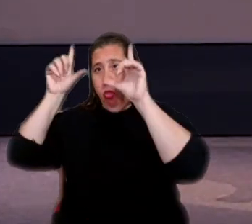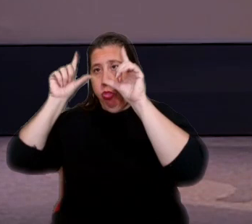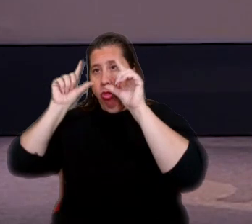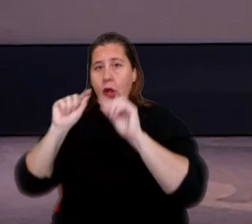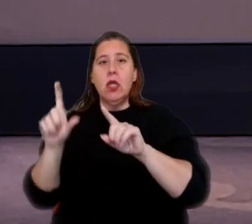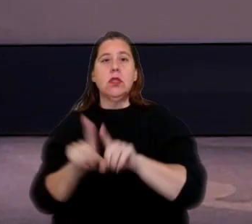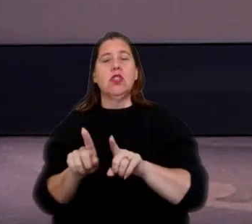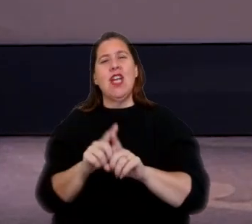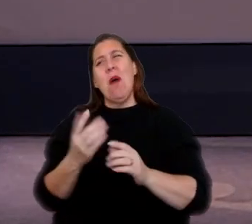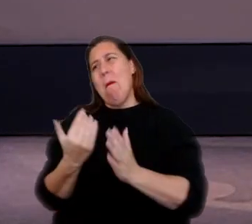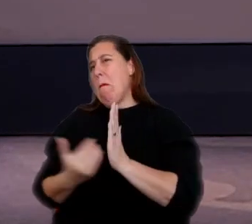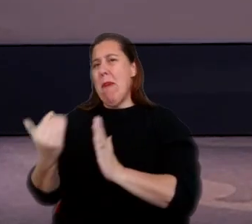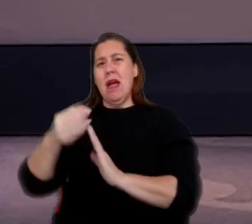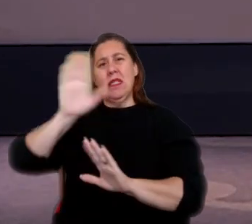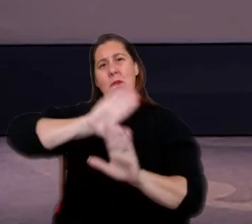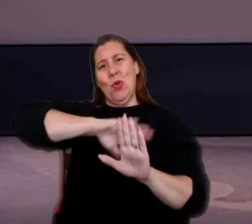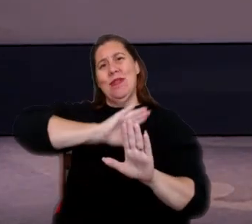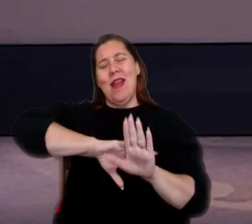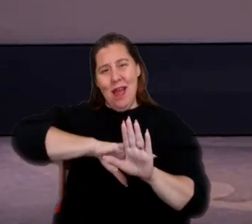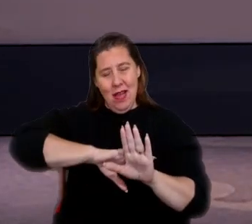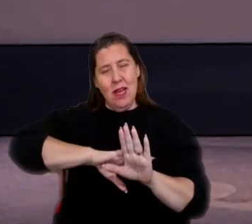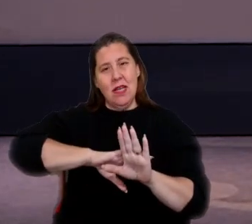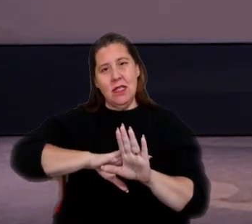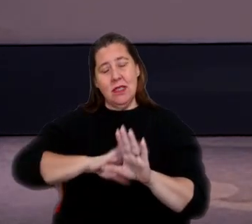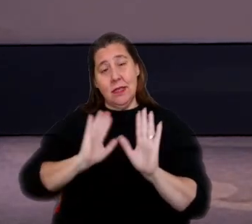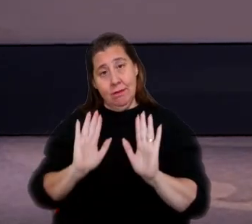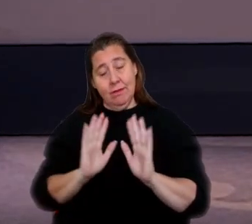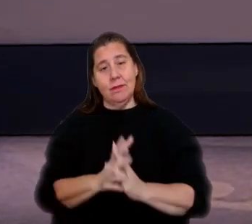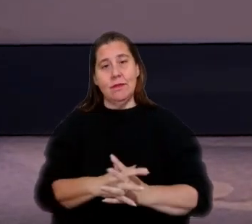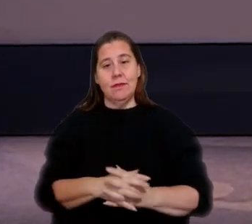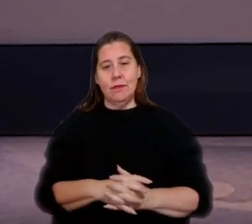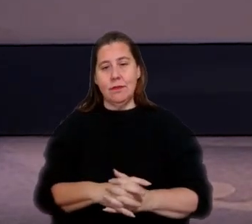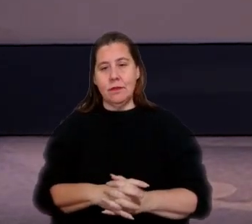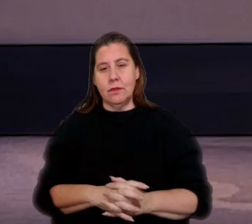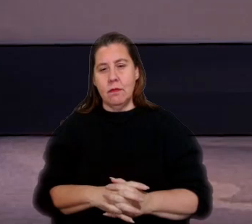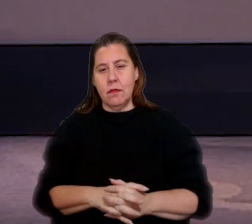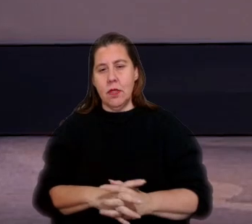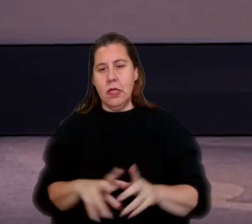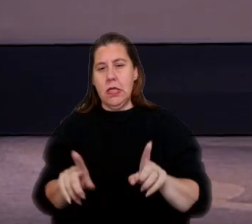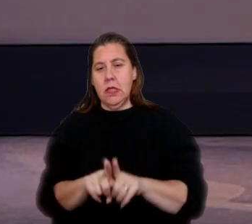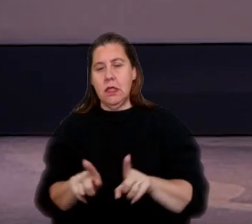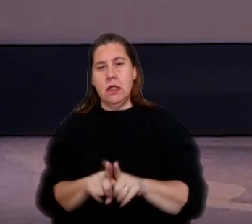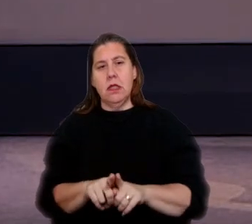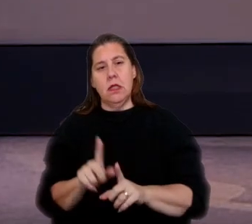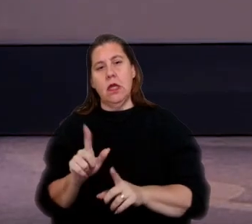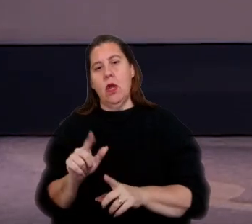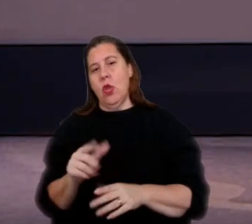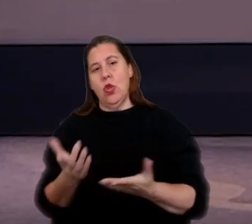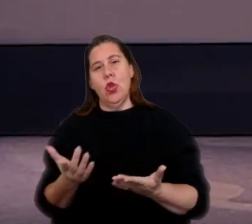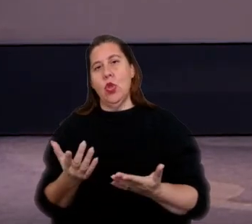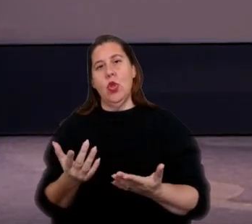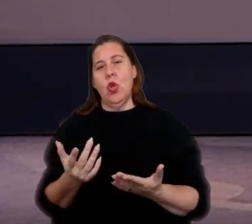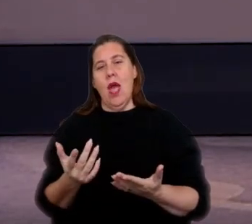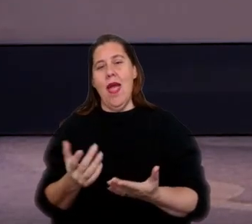mental debilitada. Não, existia mais por trás, a gente pode só supor o que é, o que não é, enfim. É como se diz, né,